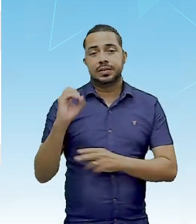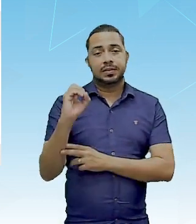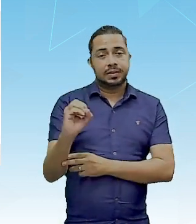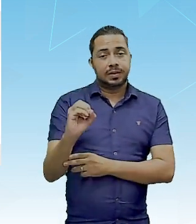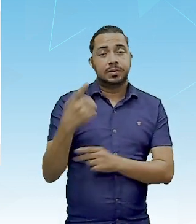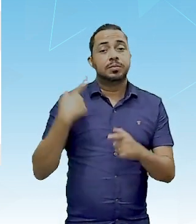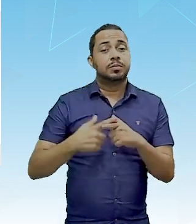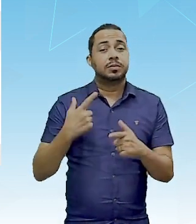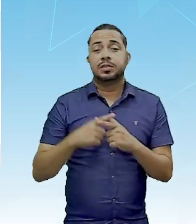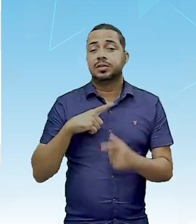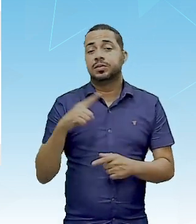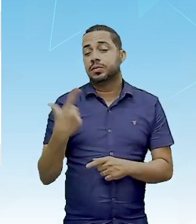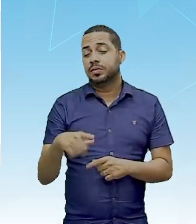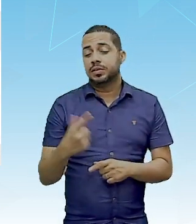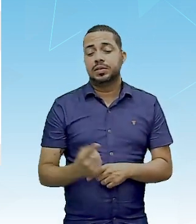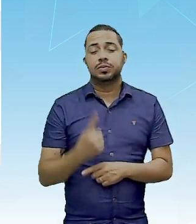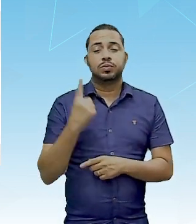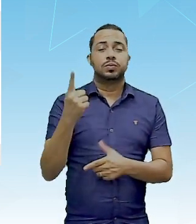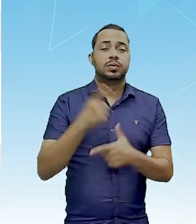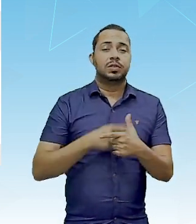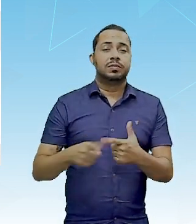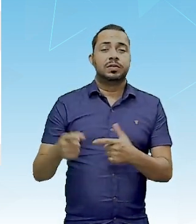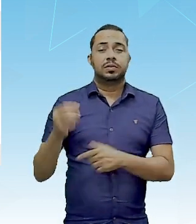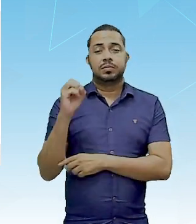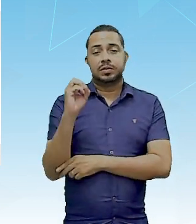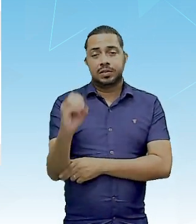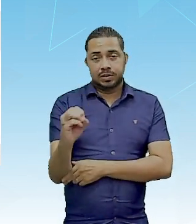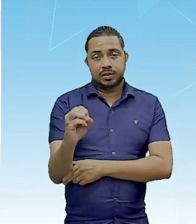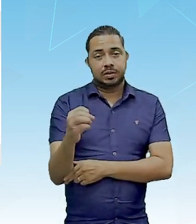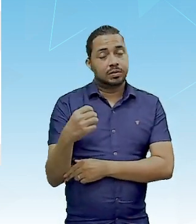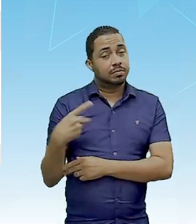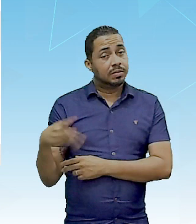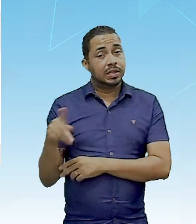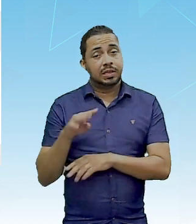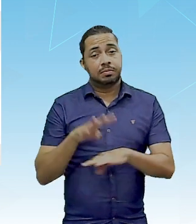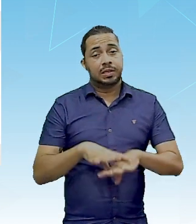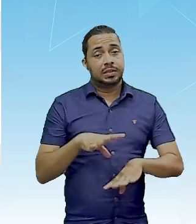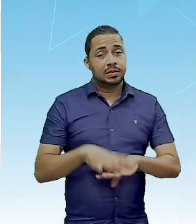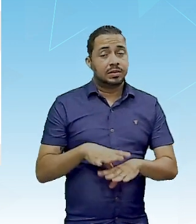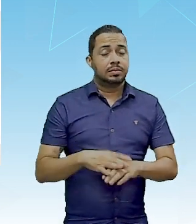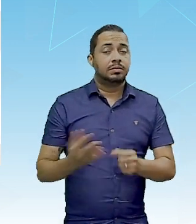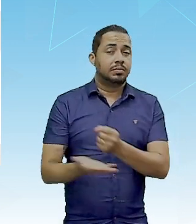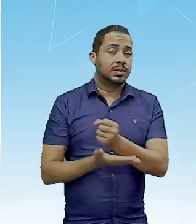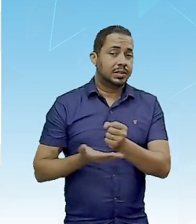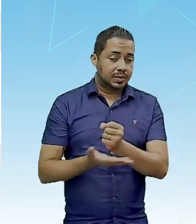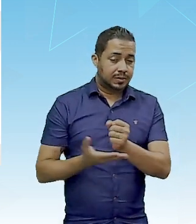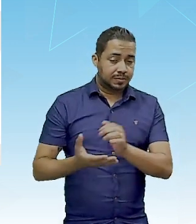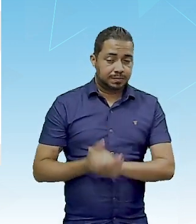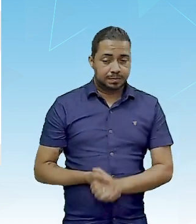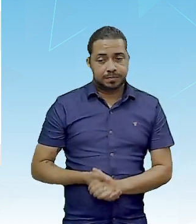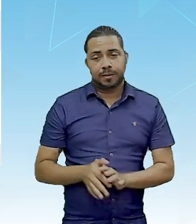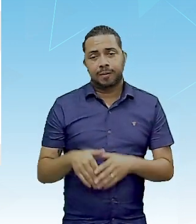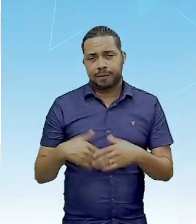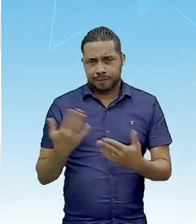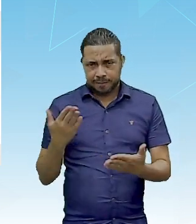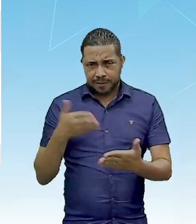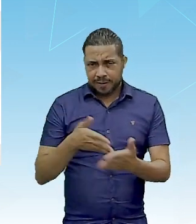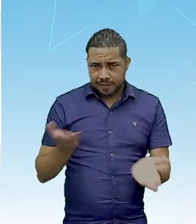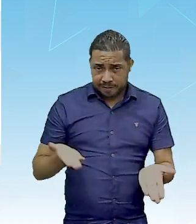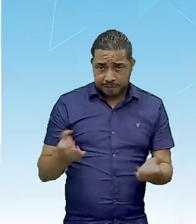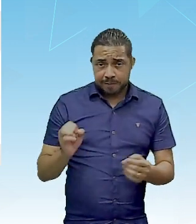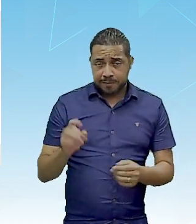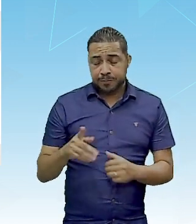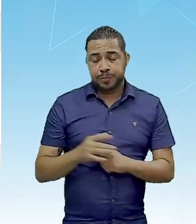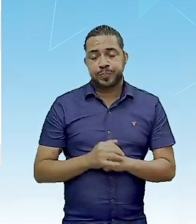tá? Porque não existe 1 dividido por zero para a matemática básica. Até aí tá tranquilo,